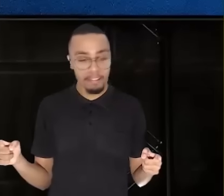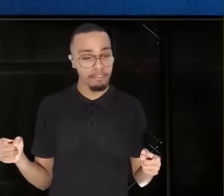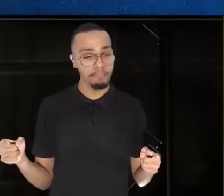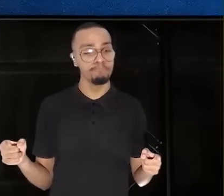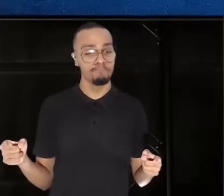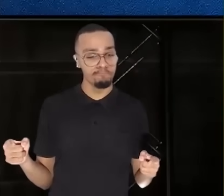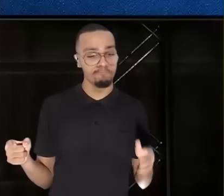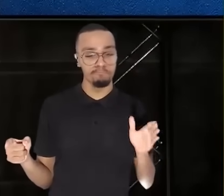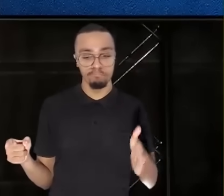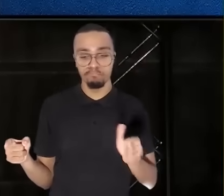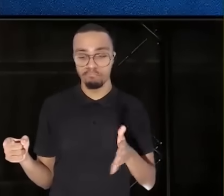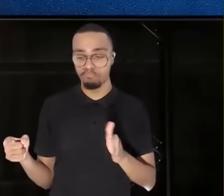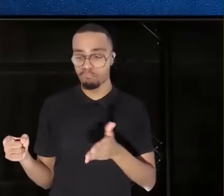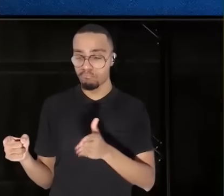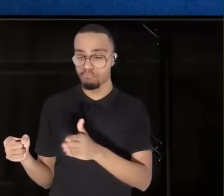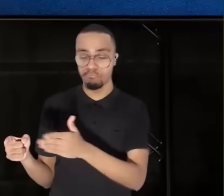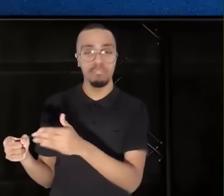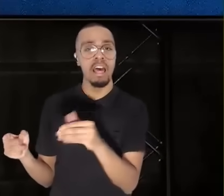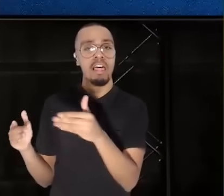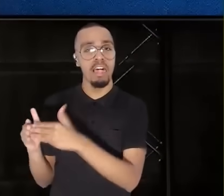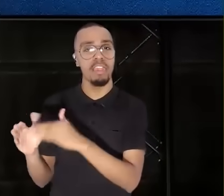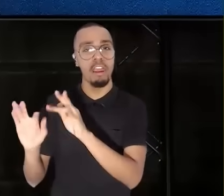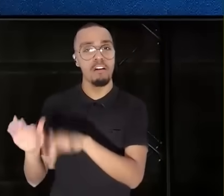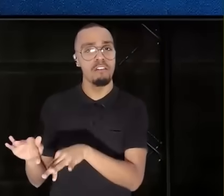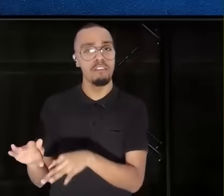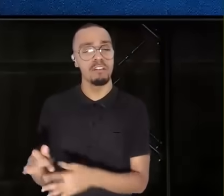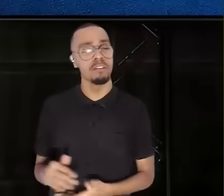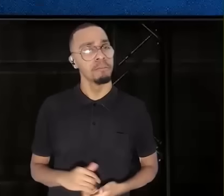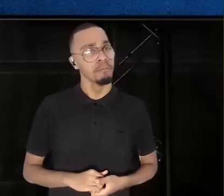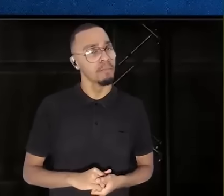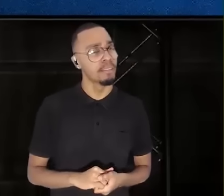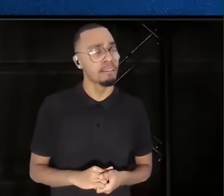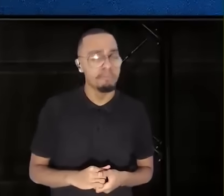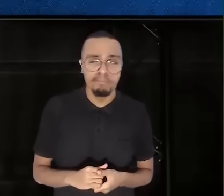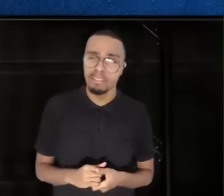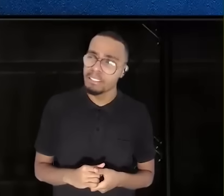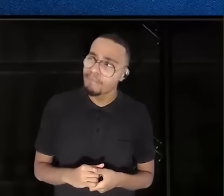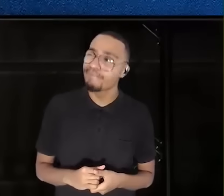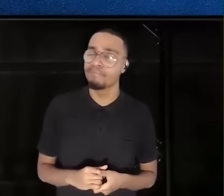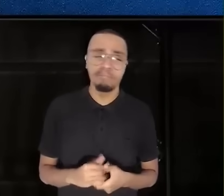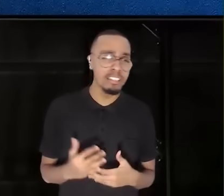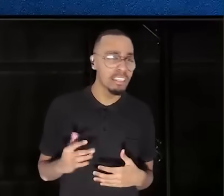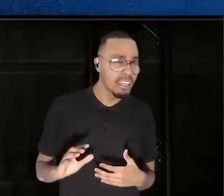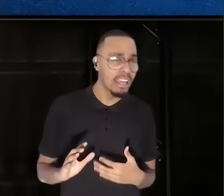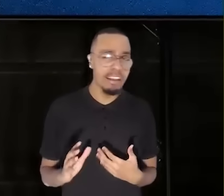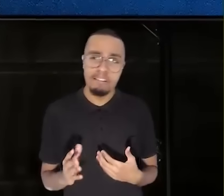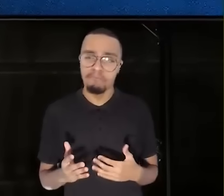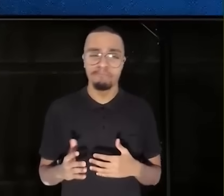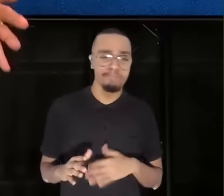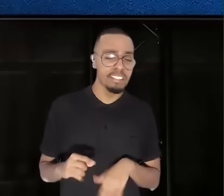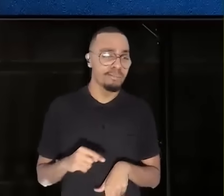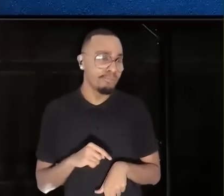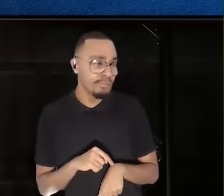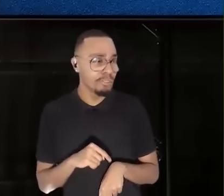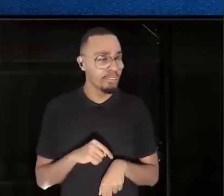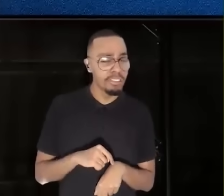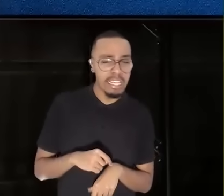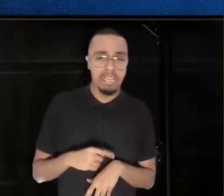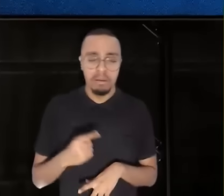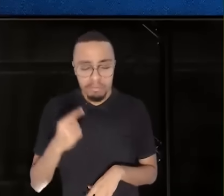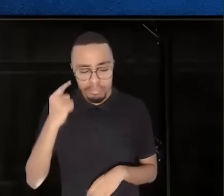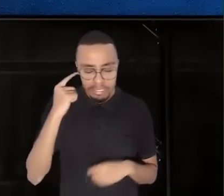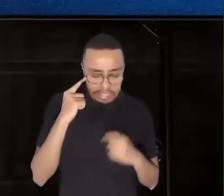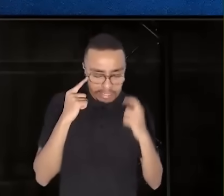tem validade, tudo tem ordem, tudo tem começo, meio e fim. E dependendo do tempo da linha que